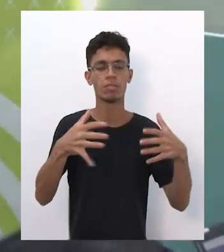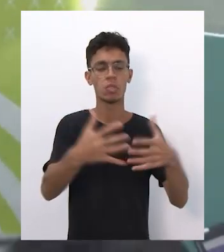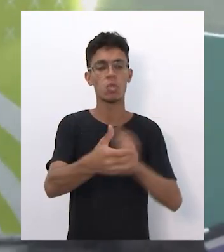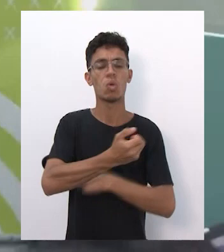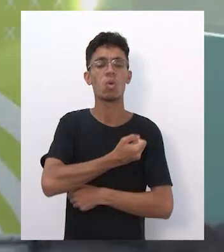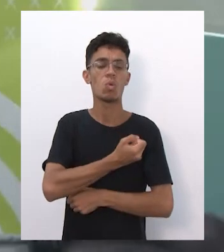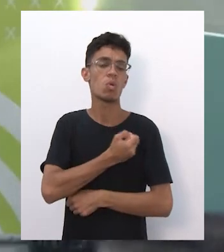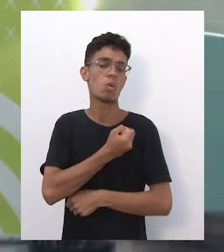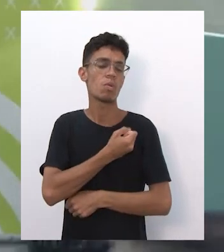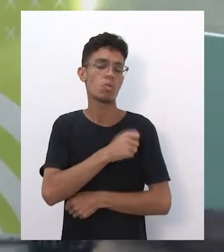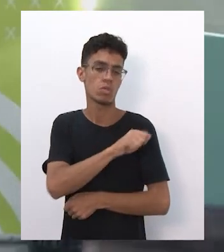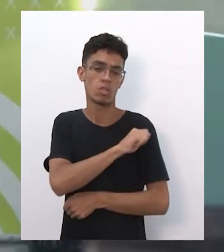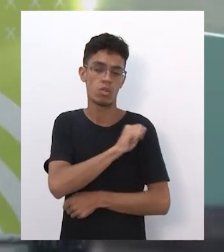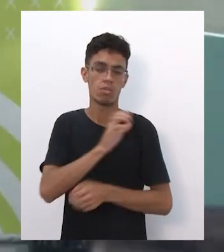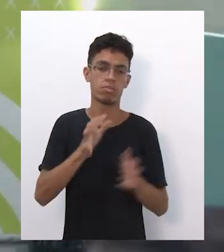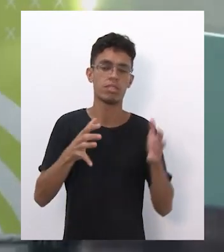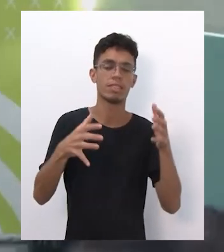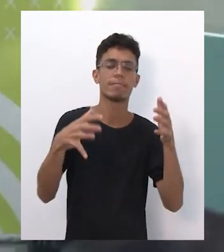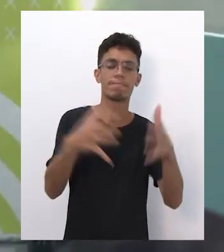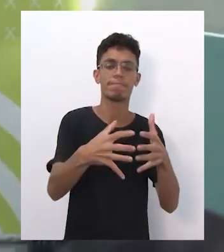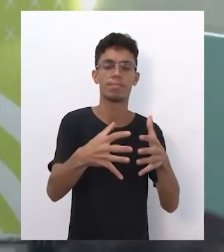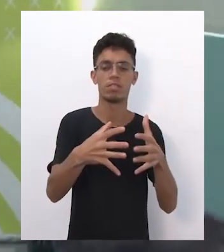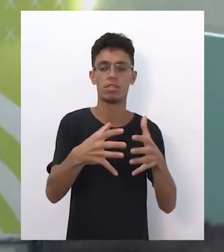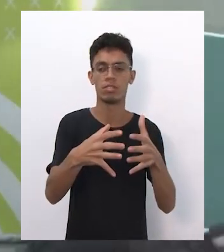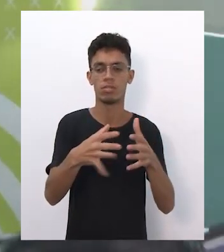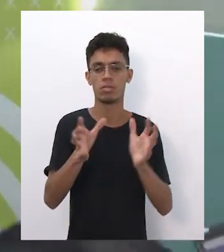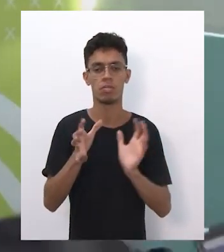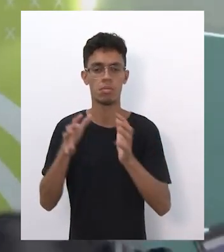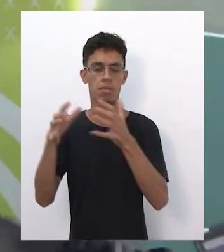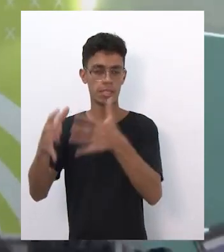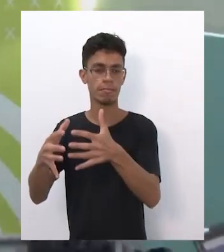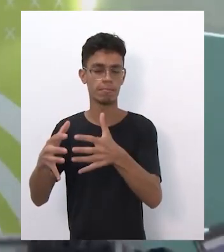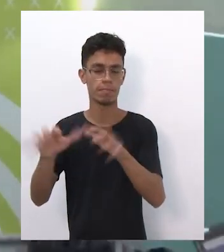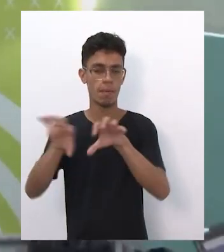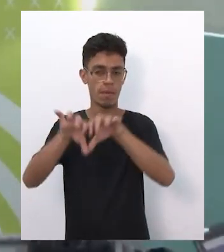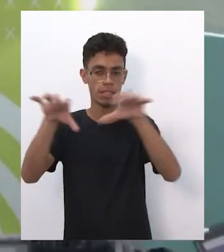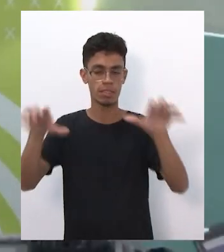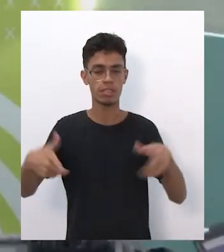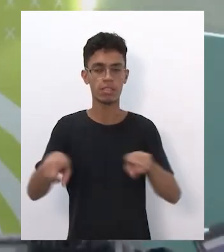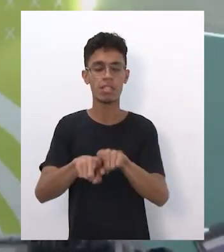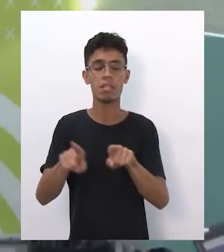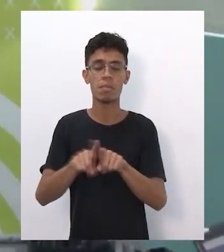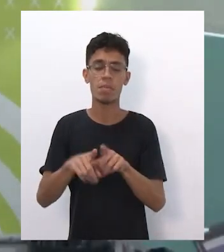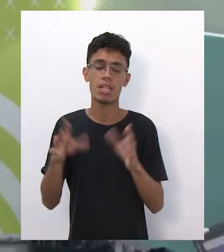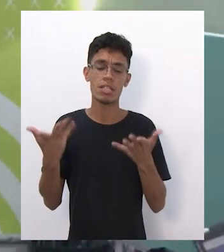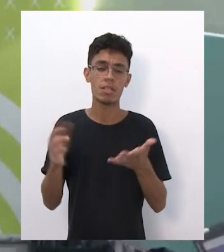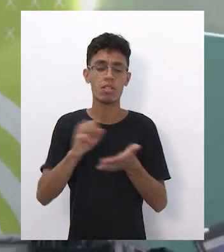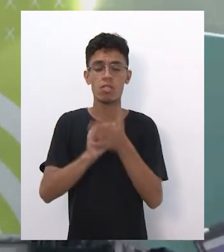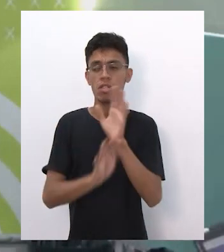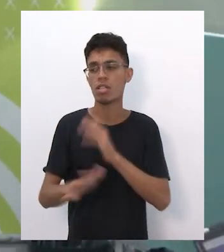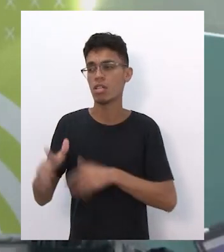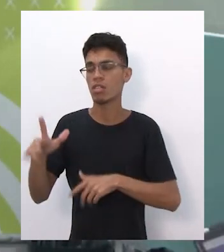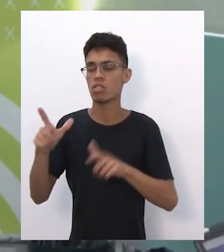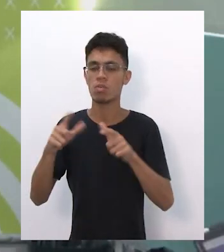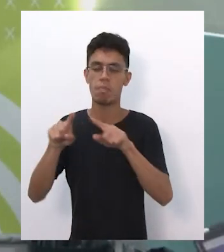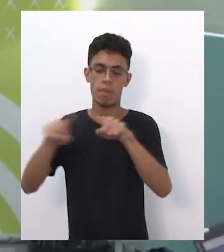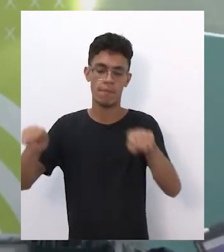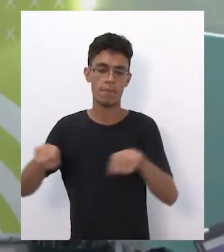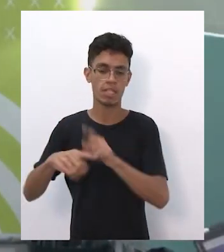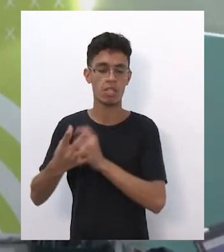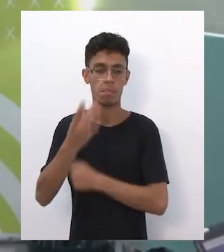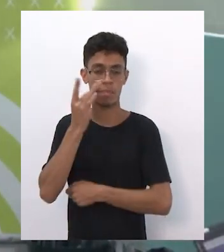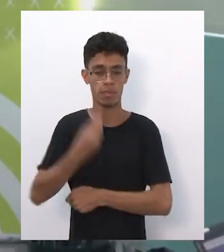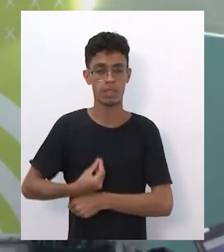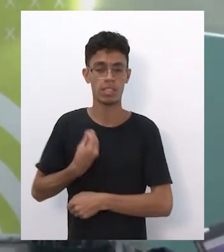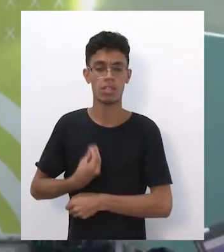de alunos, né, e trabalha isso em forma de equipe. Também dá para trabalhar no presencial, como nós estamos, também